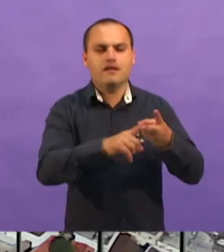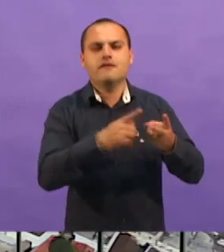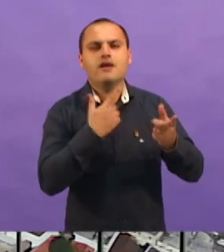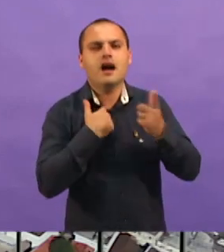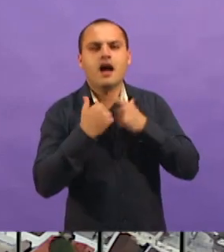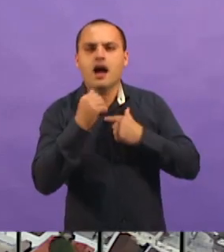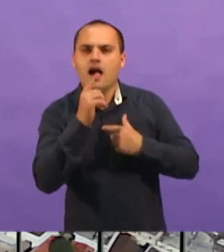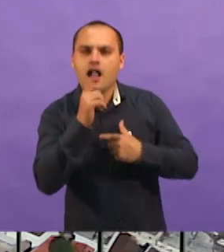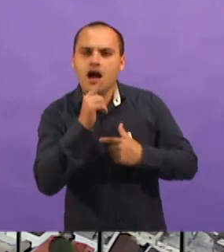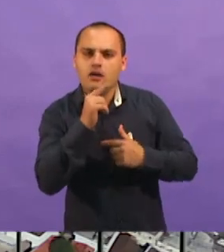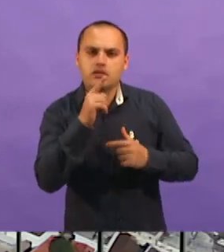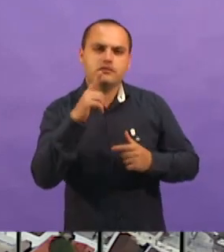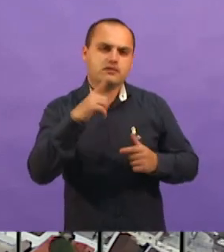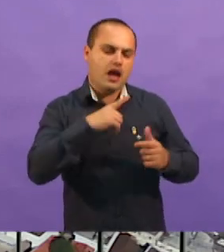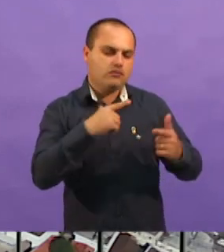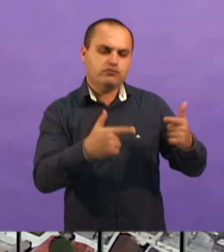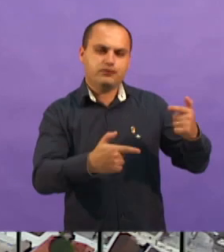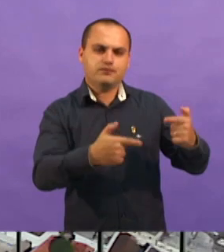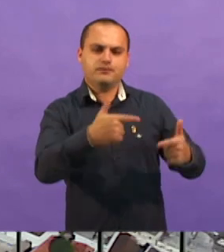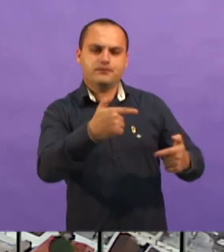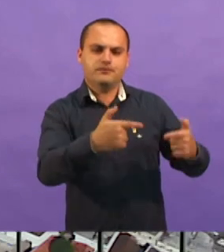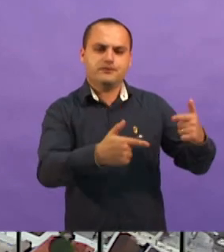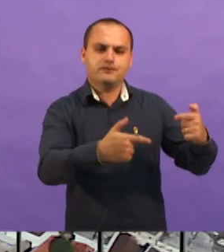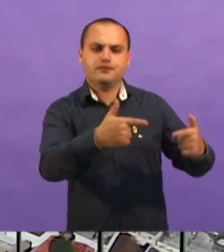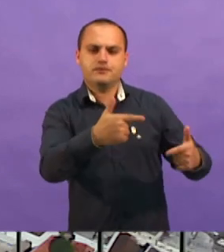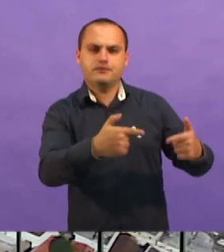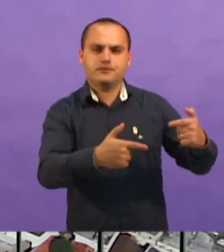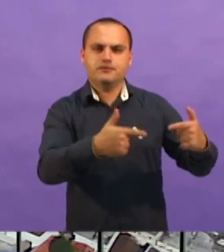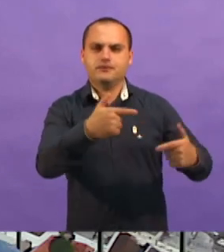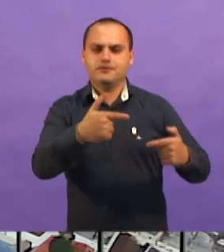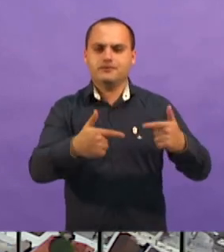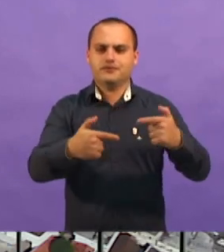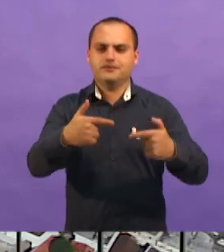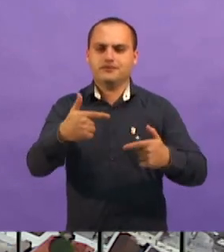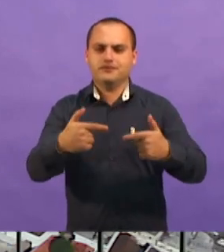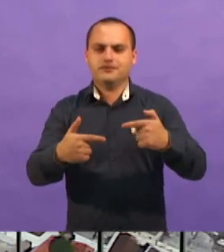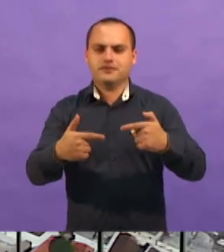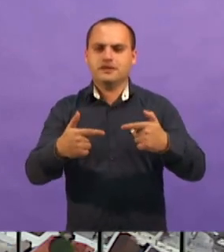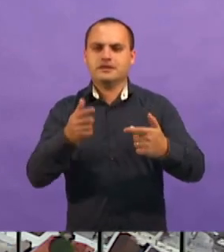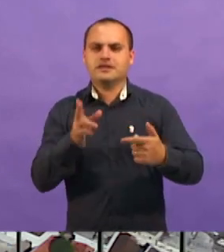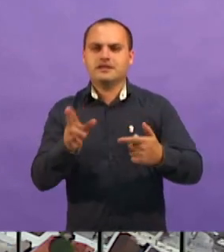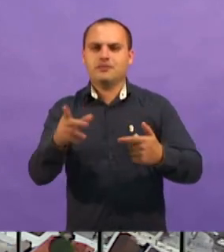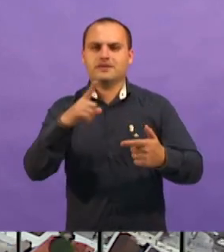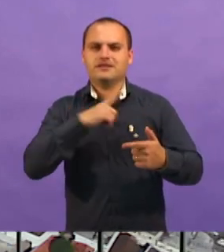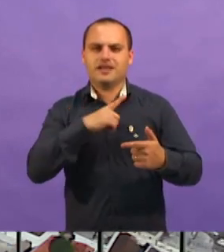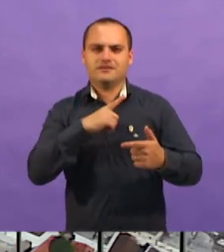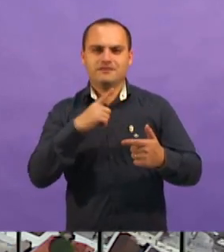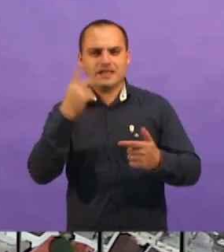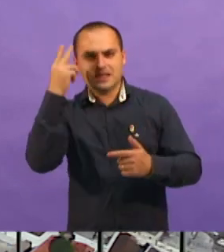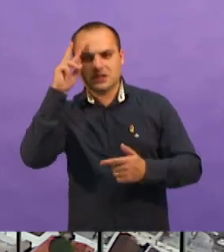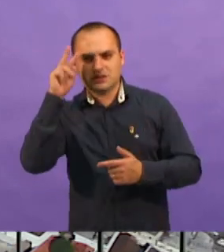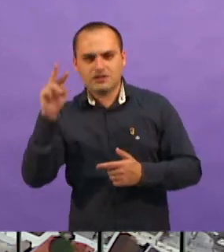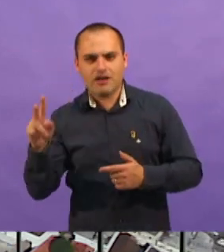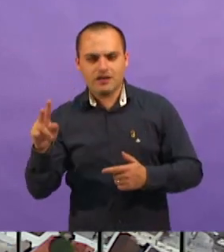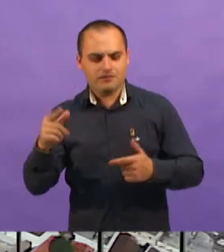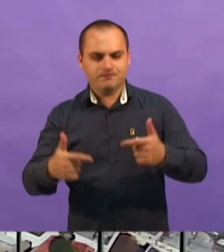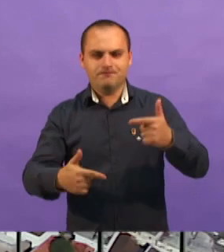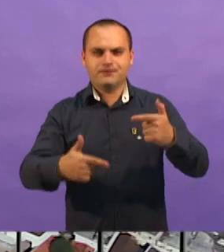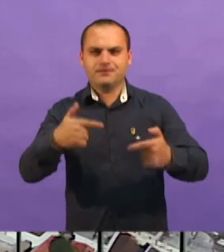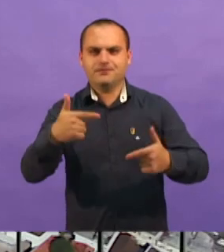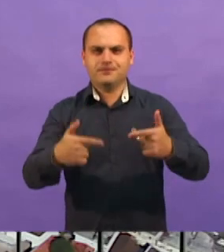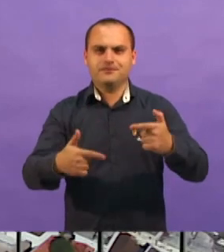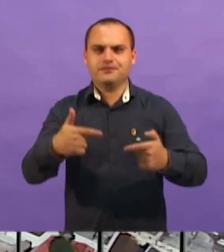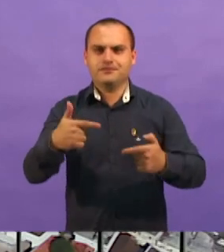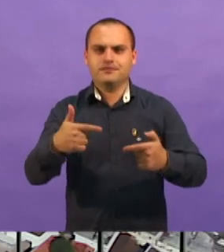e aí a história da humanidade sempre foi uma história muito sangrenta, né, uma história bélica, né, mas alguns aspectos